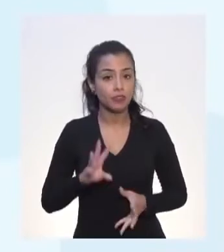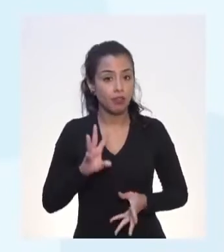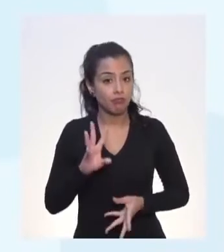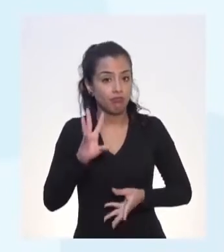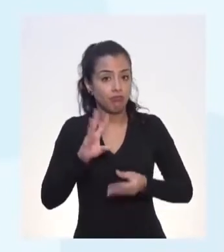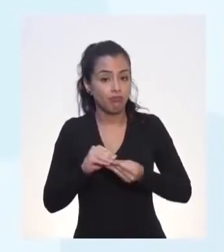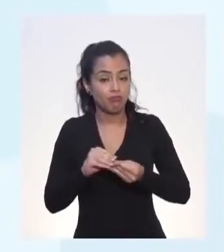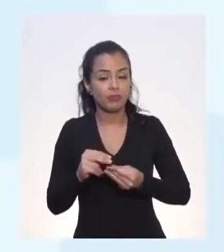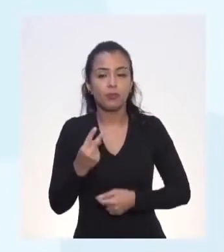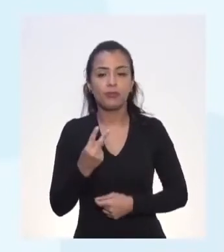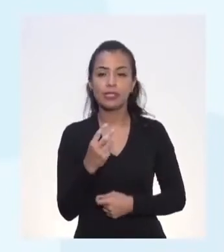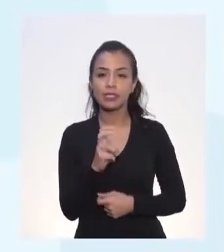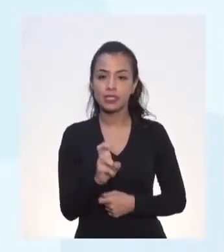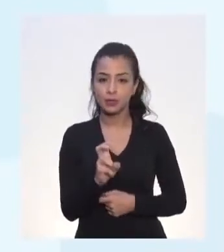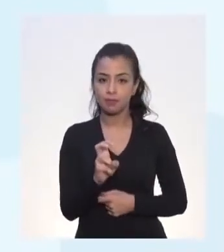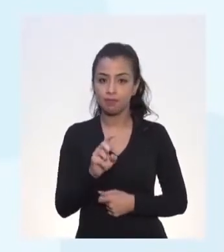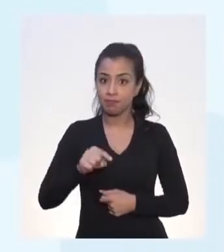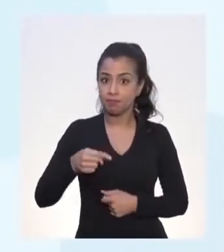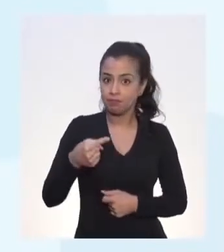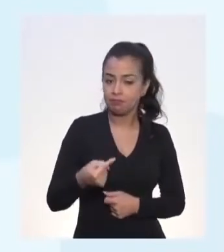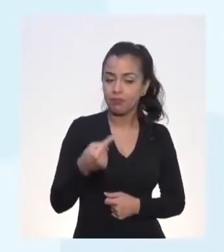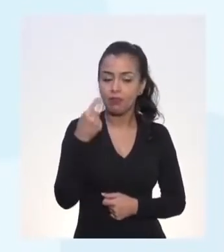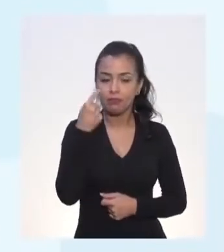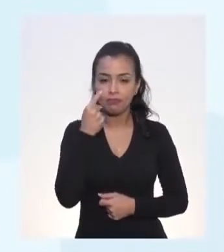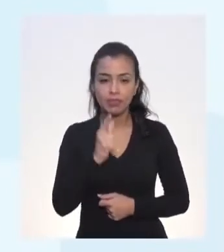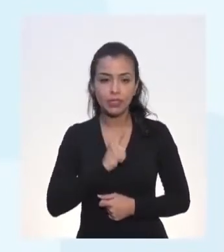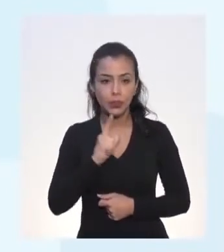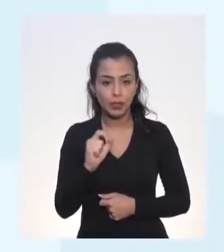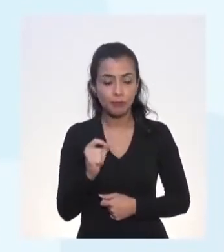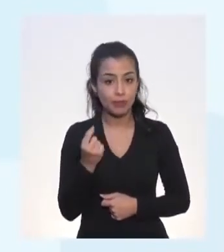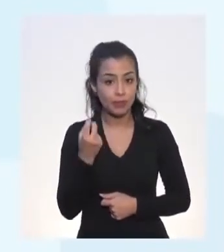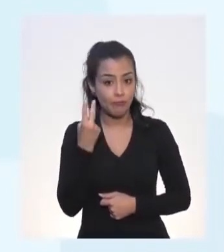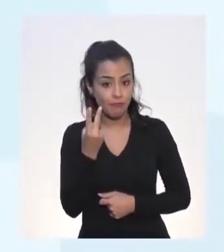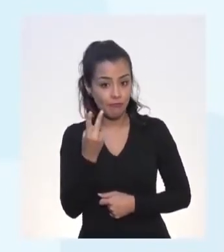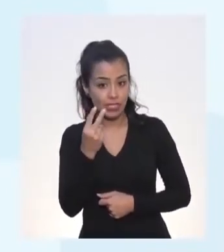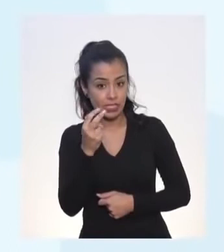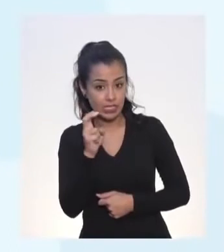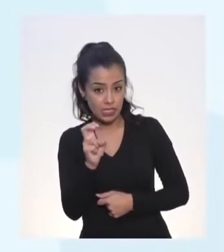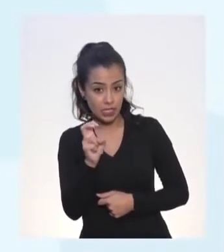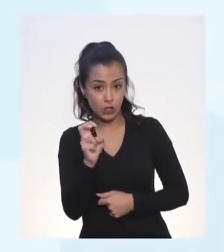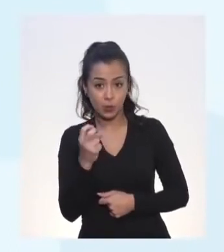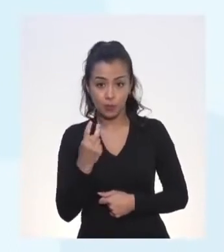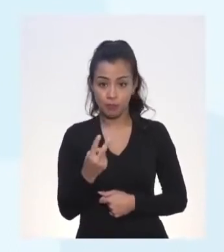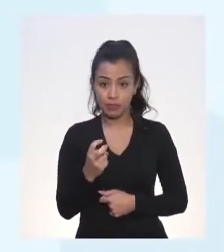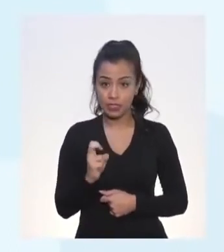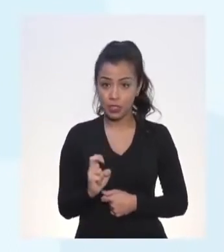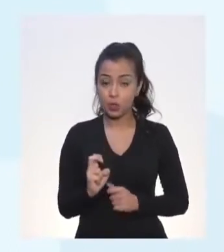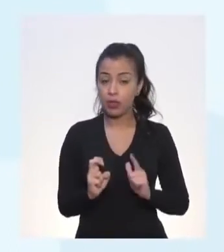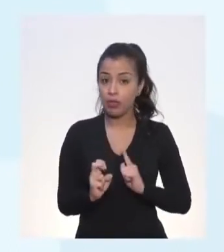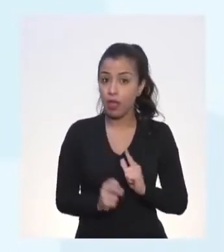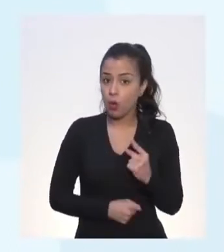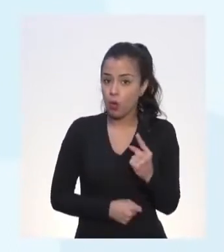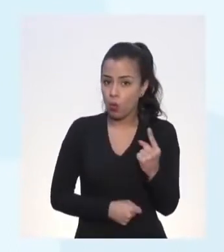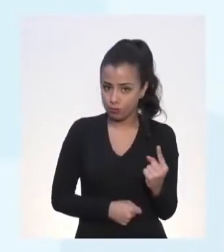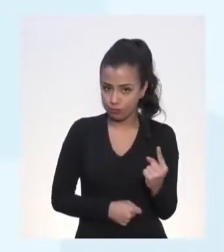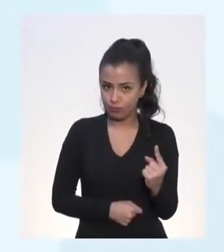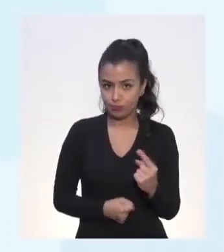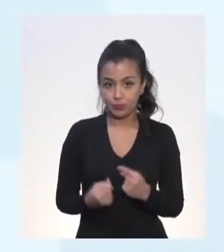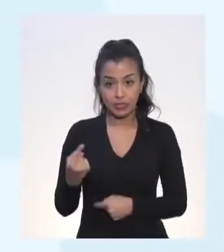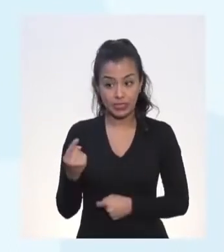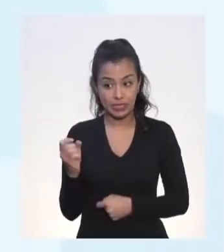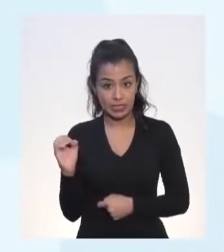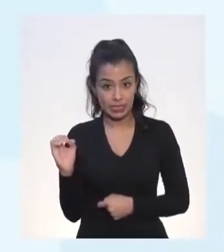na sequência, o que a gente tem aqui, ó? 25 por 25, temos 1, concorda? Sim. 100 por